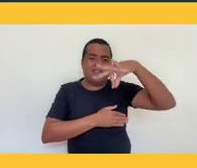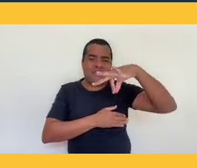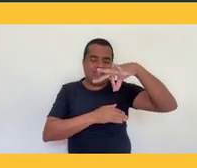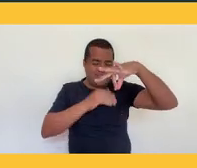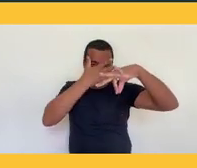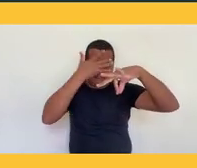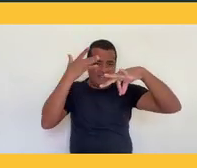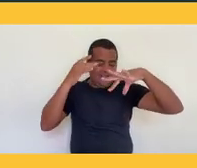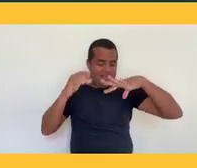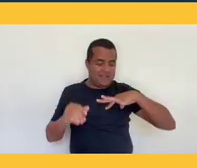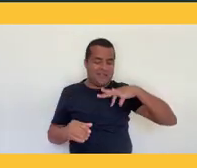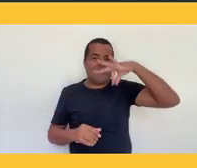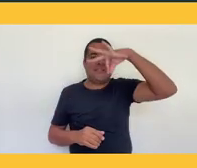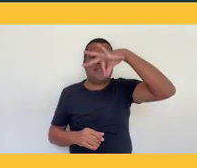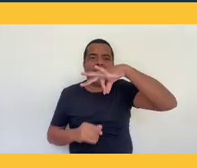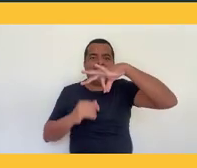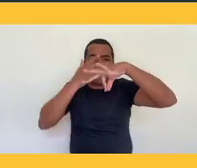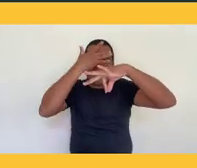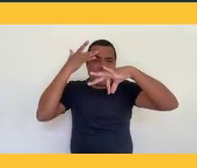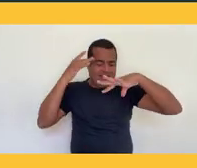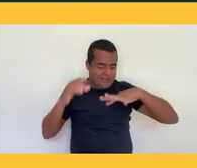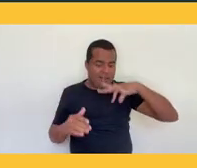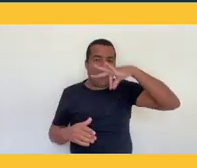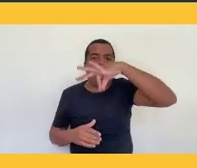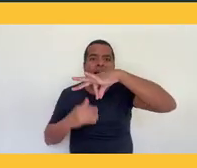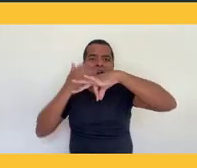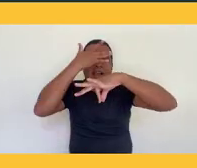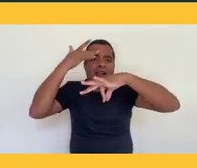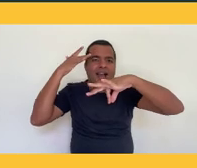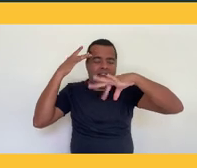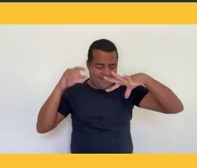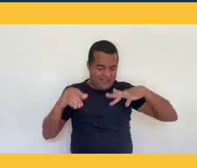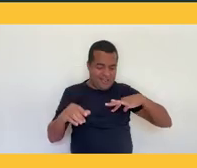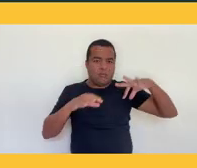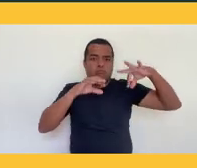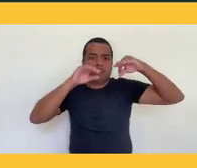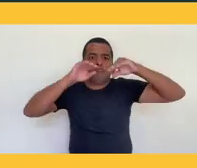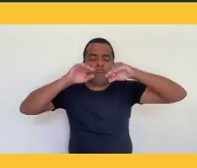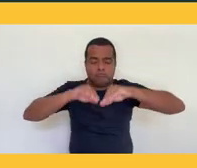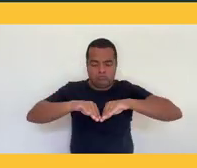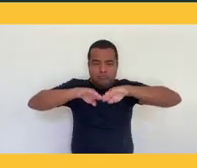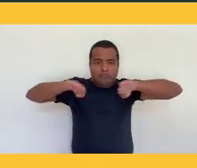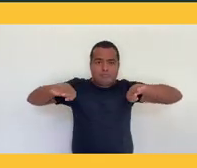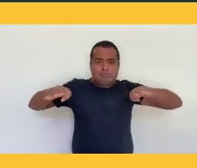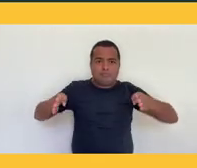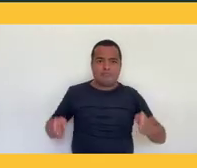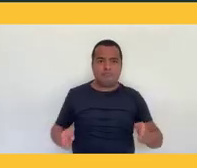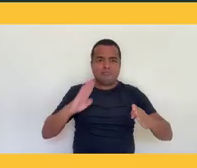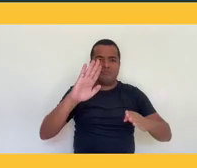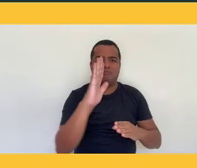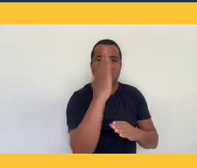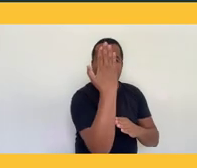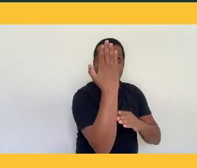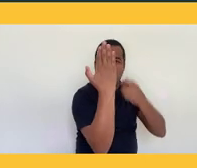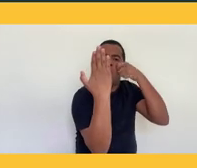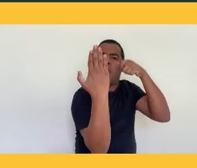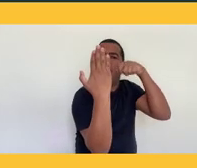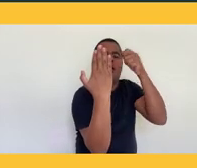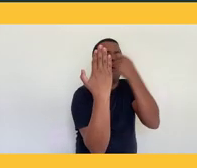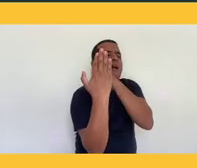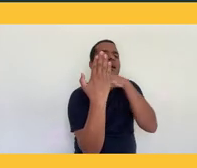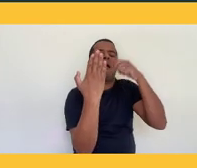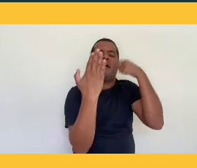inteiras. Cabe uma penteadeira. Cabe nós dois. Cabe